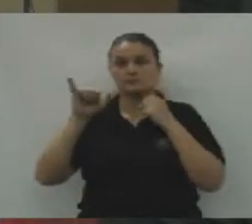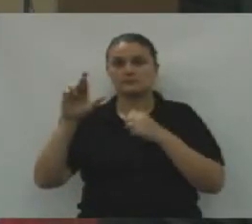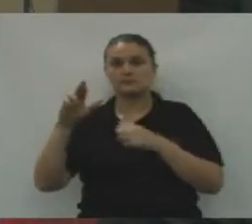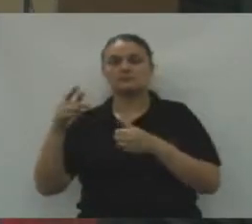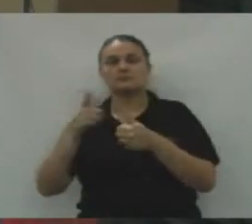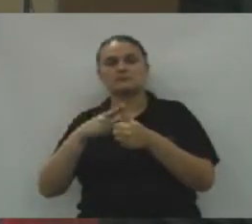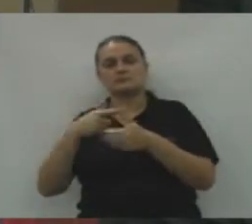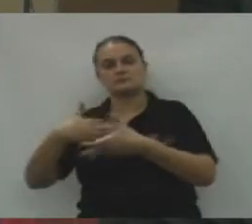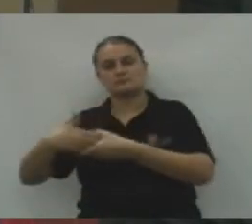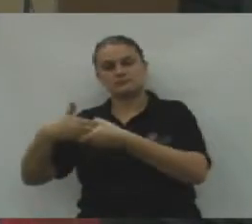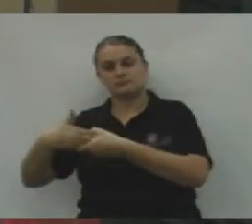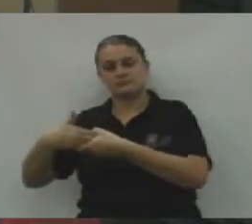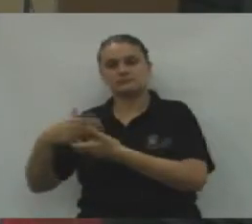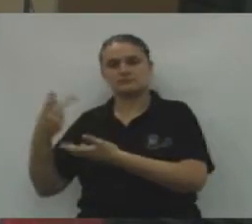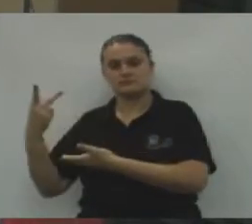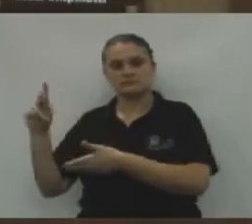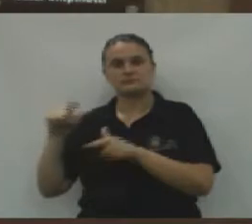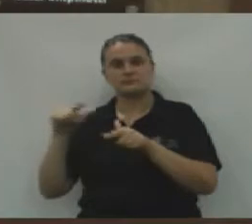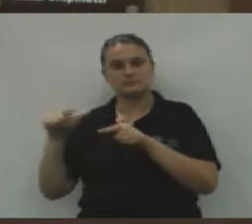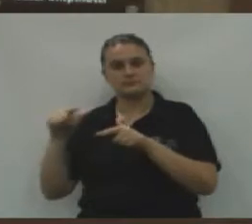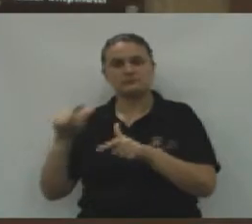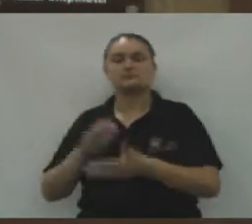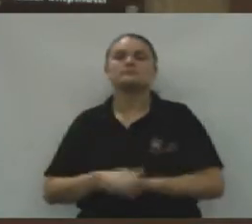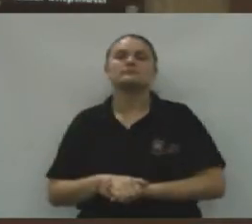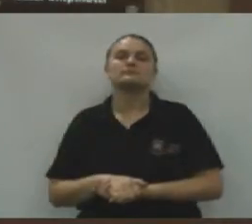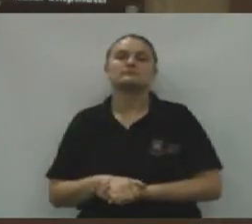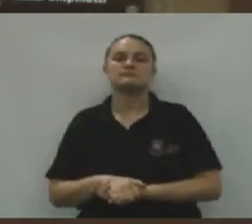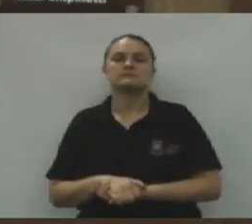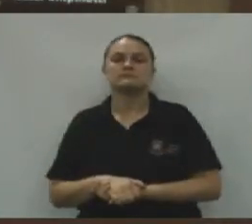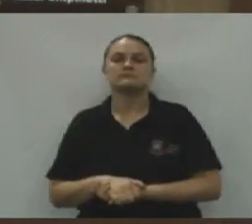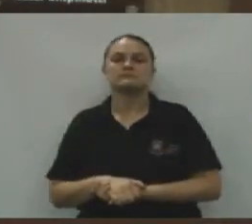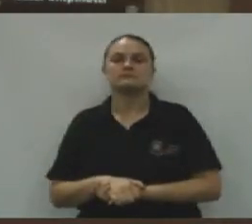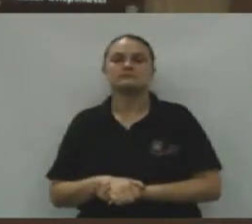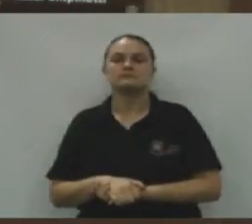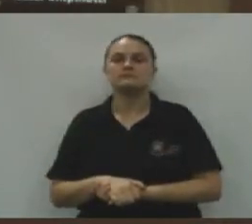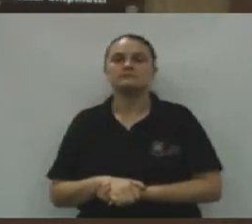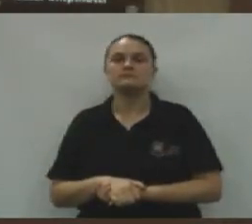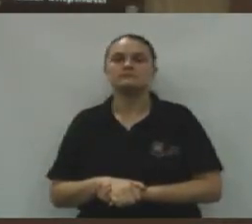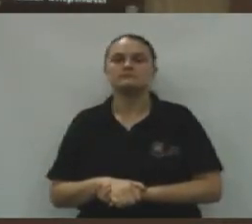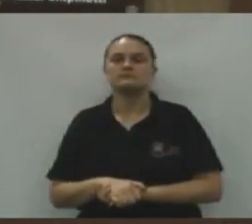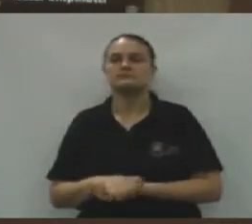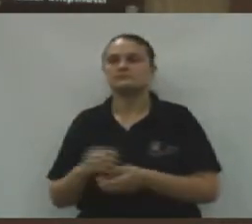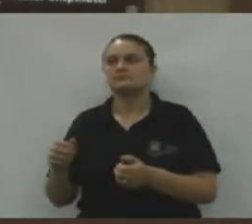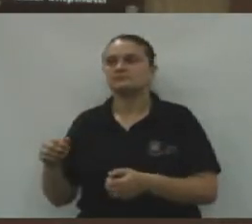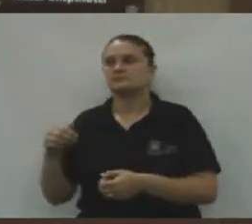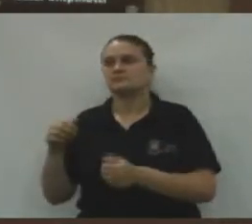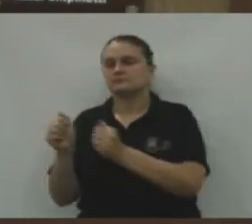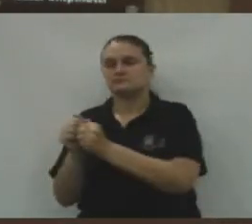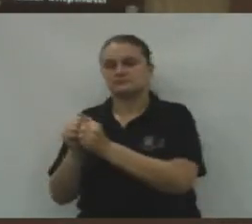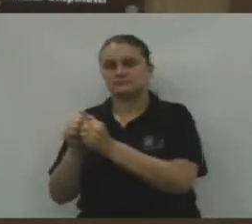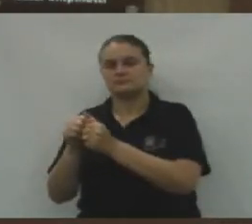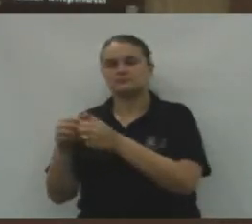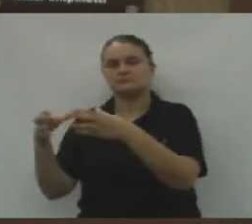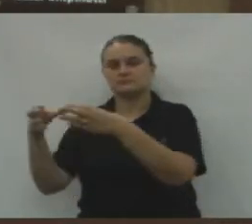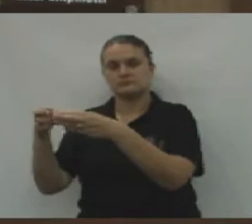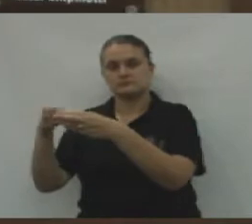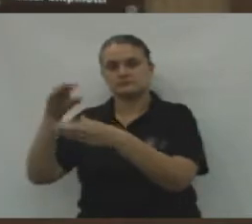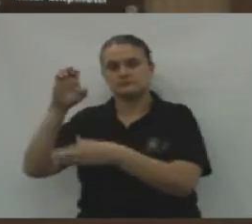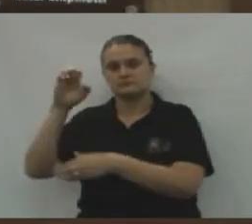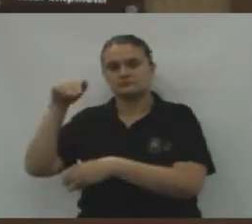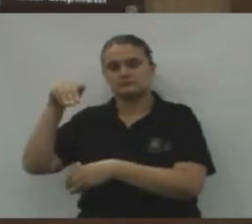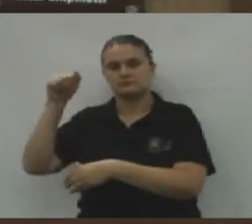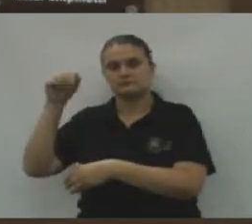de parabenizar aí o seu trabalho, Ney, a dupla 2N, né? Ney Nileia, aí junto com as suas equipes e a Emater, né? A Casa